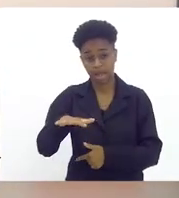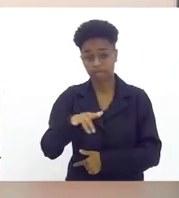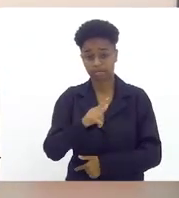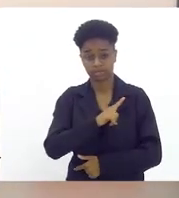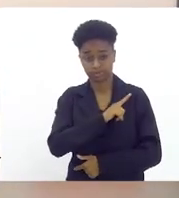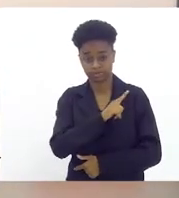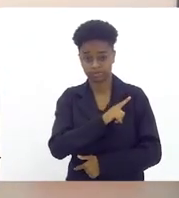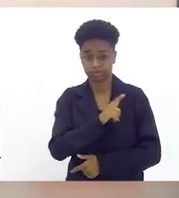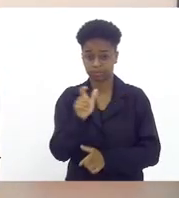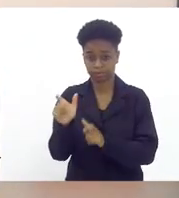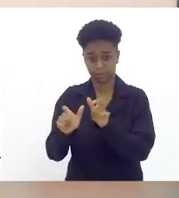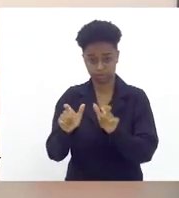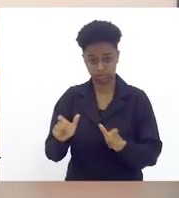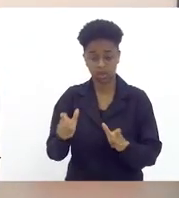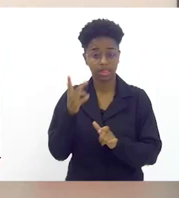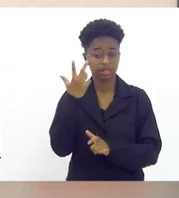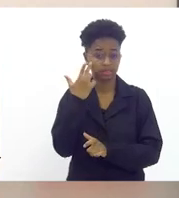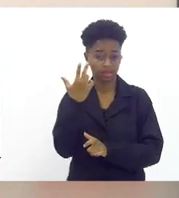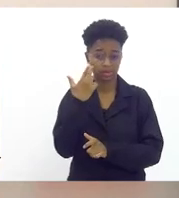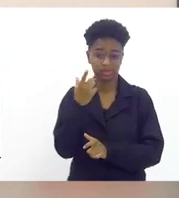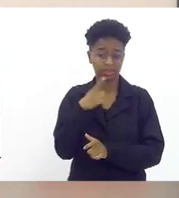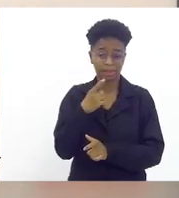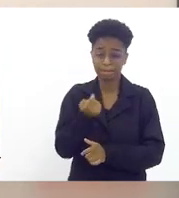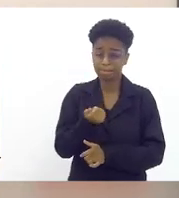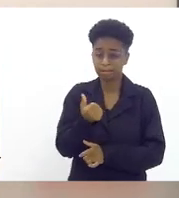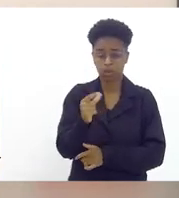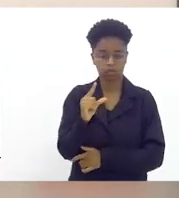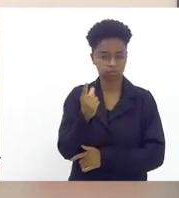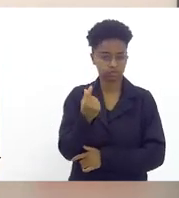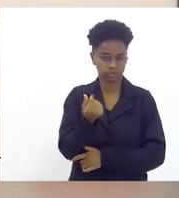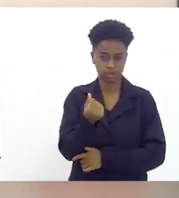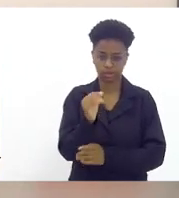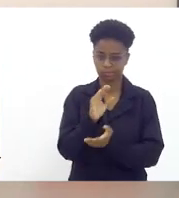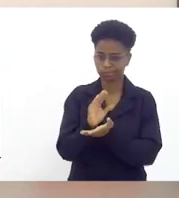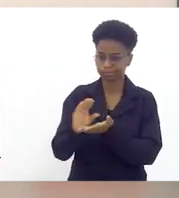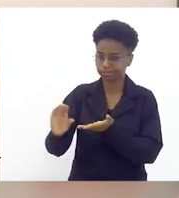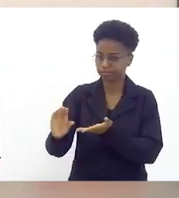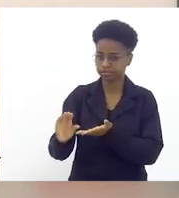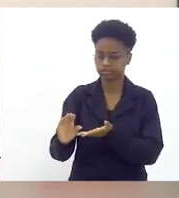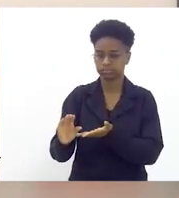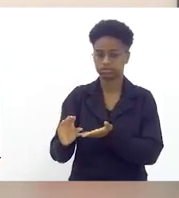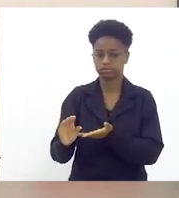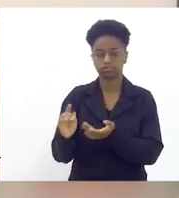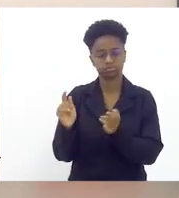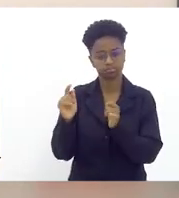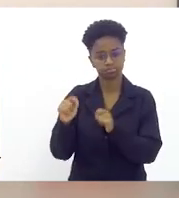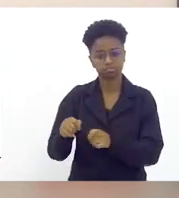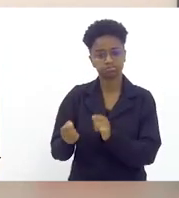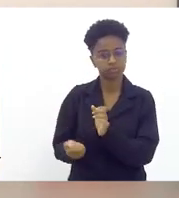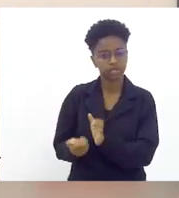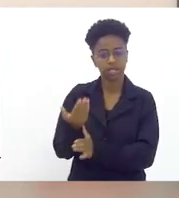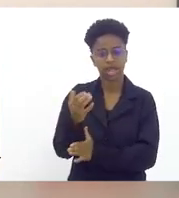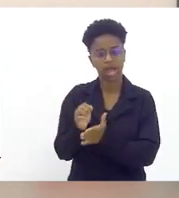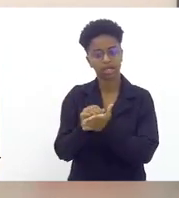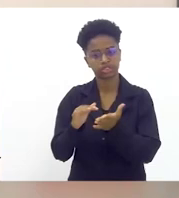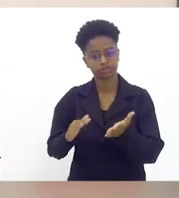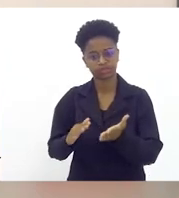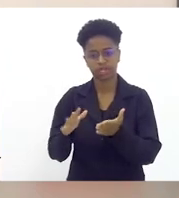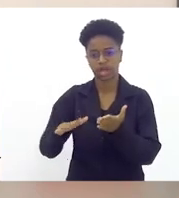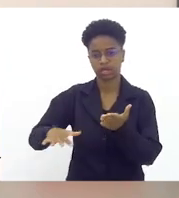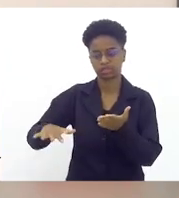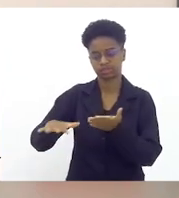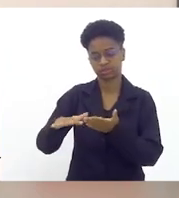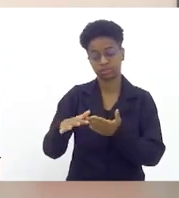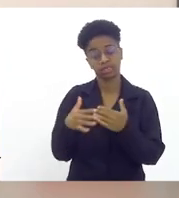pessoas geralmente são as áreas que menos têm verba desenvolver atividades nesse sentido.